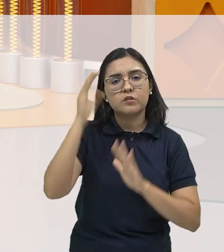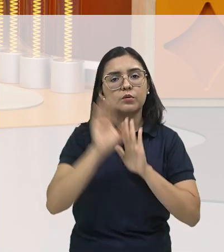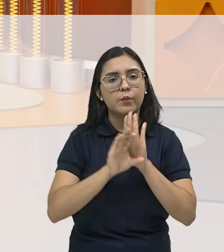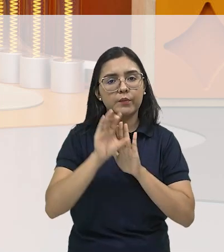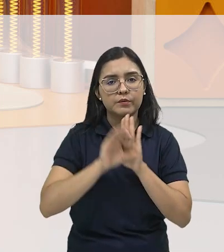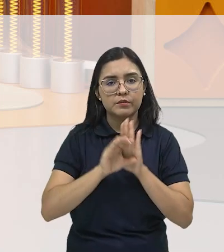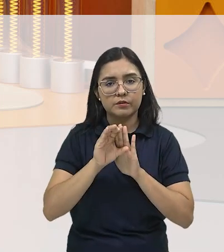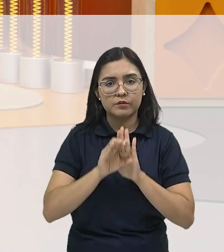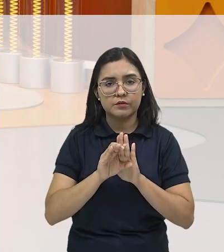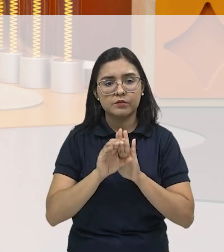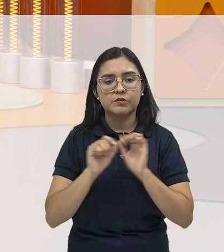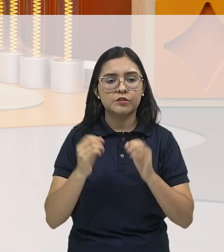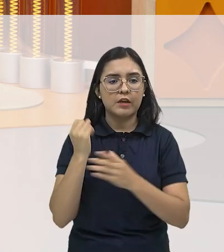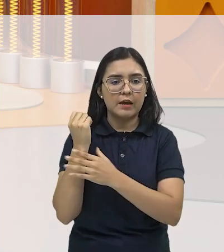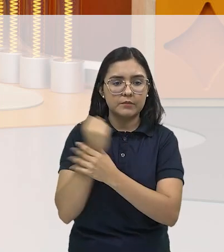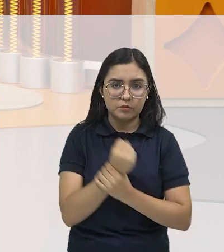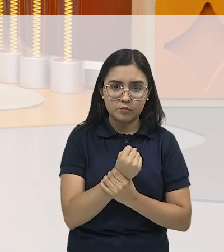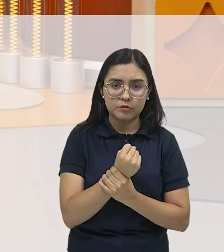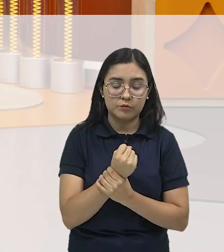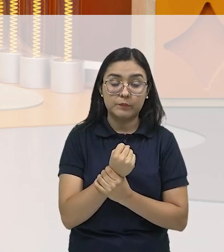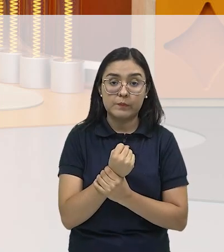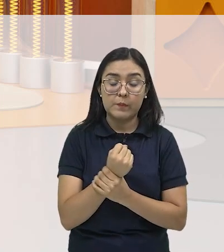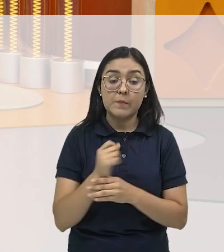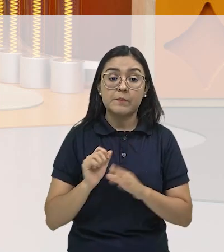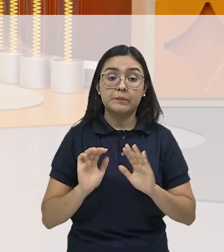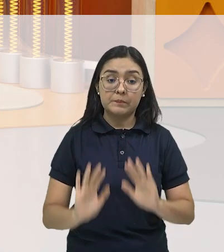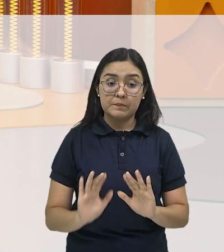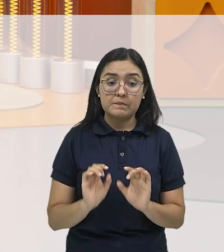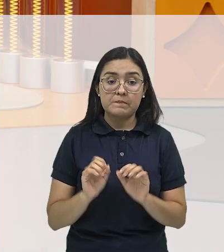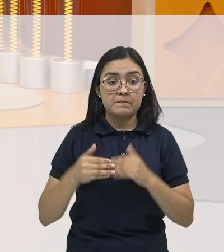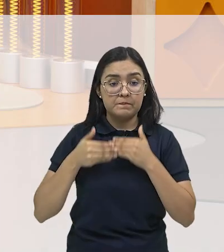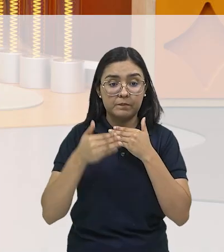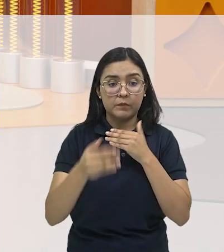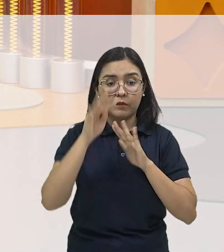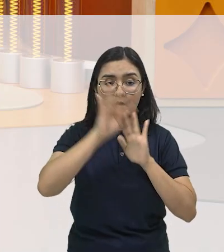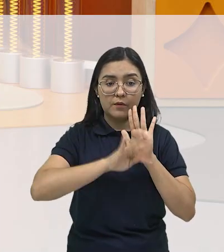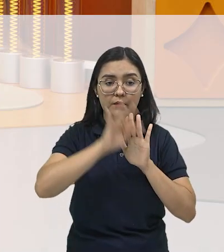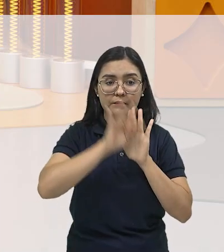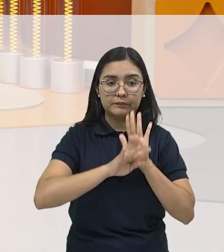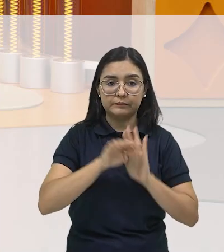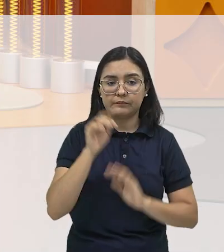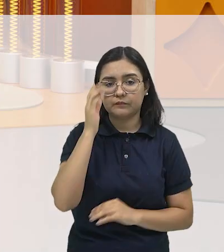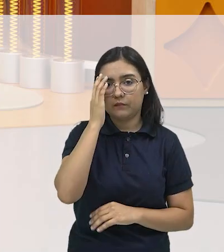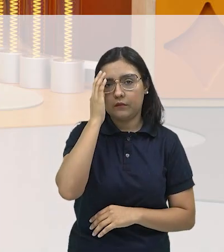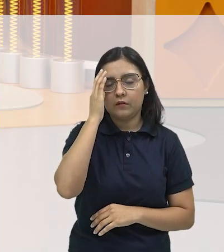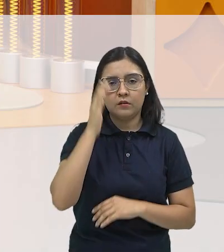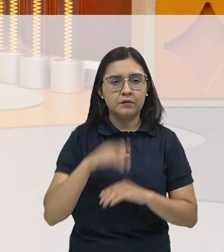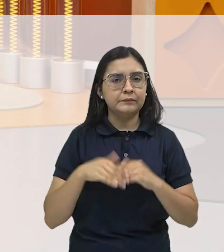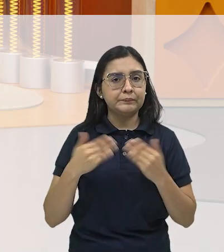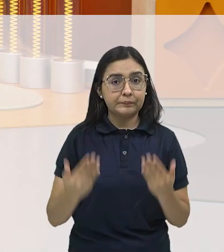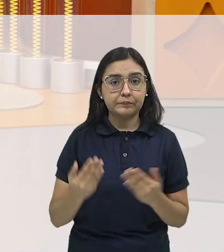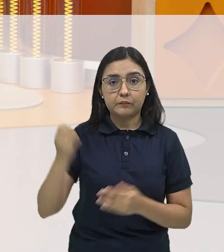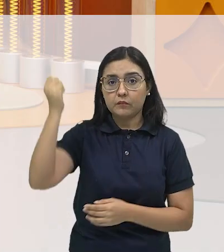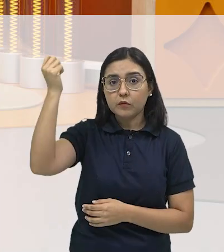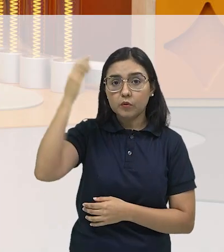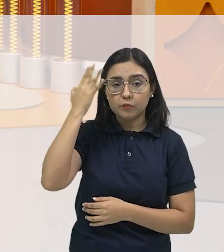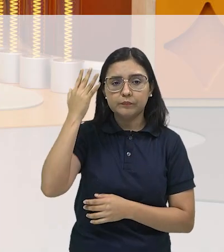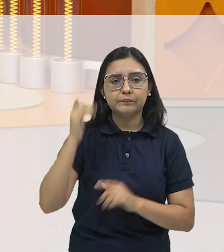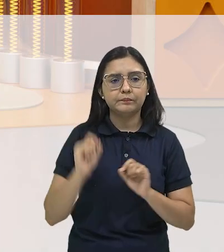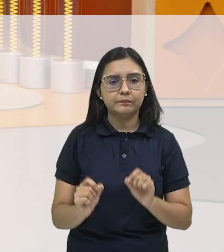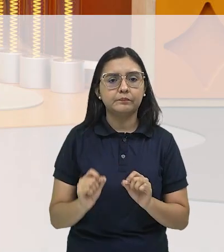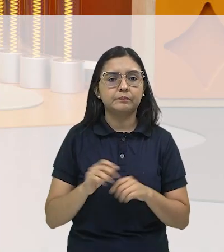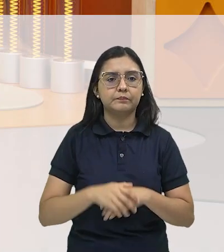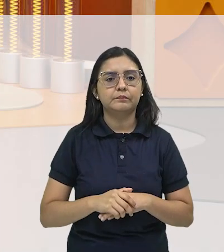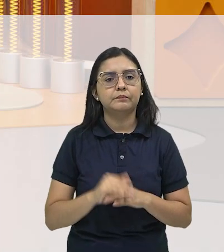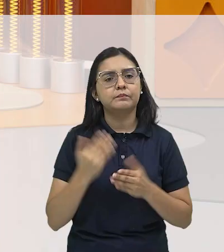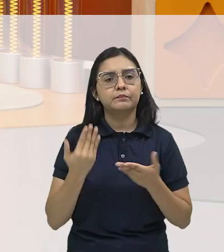de absolutismo, tá bom? Então vamos lá, continuando o nosso texto. O iluminismo,